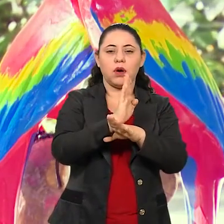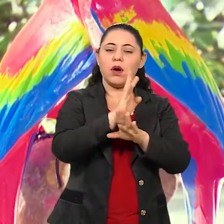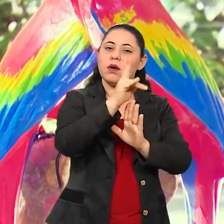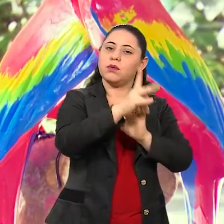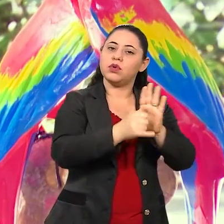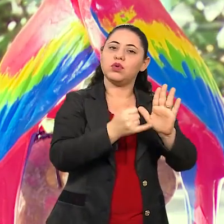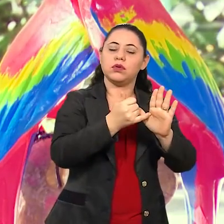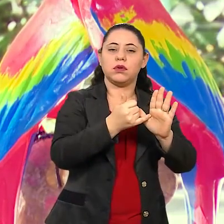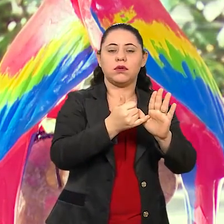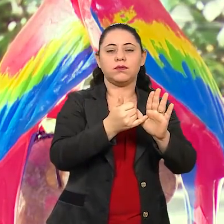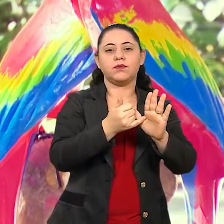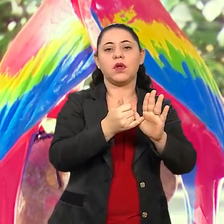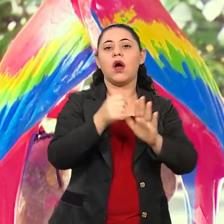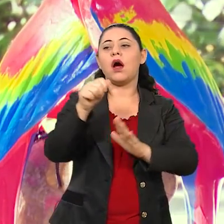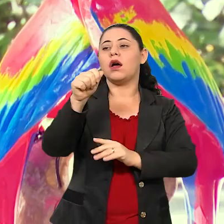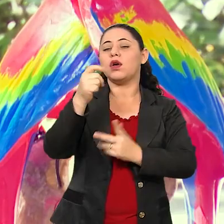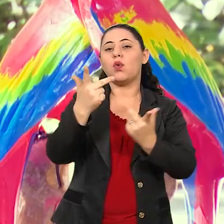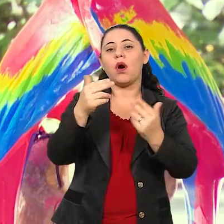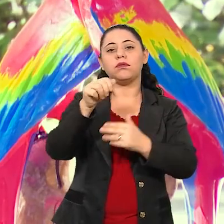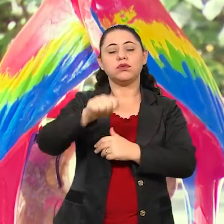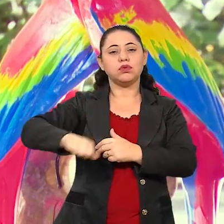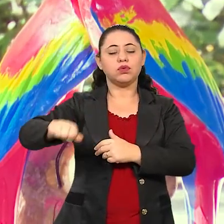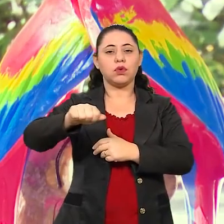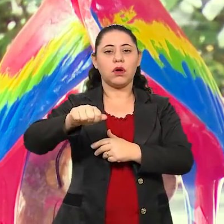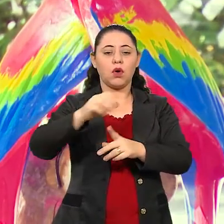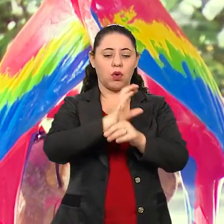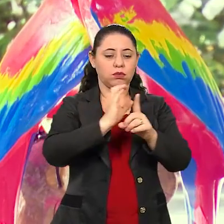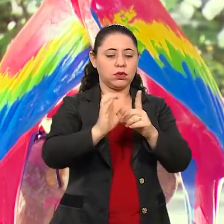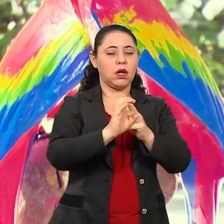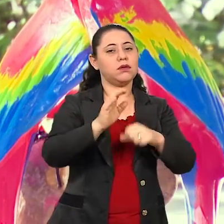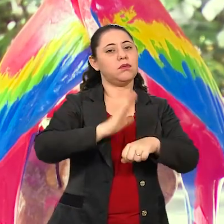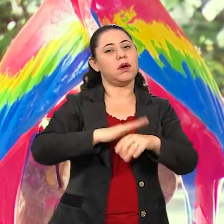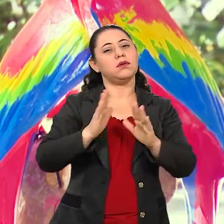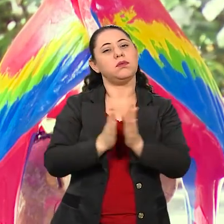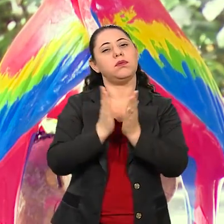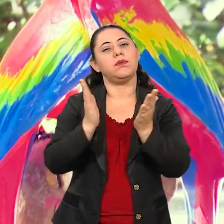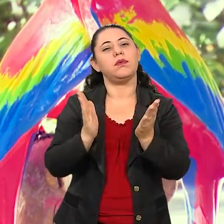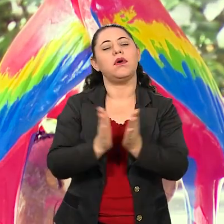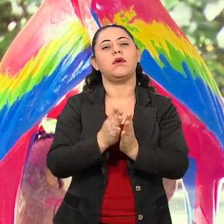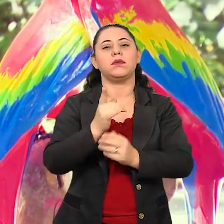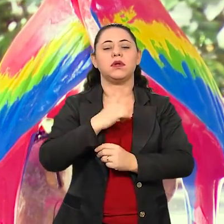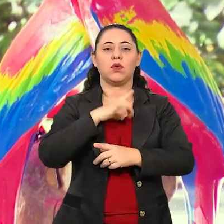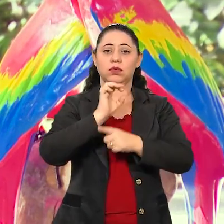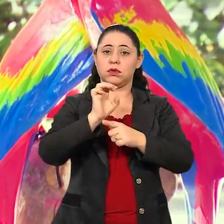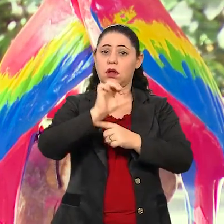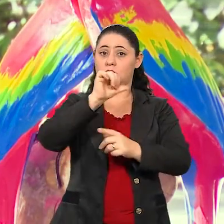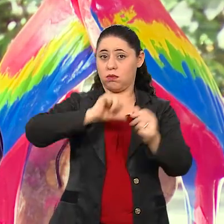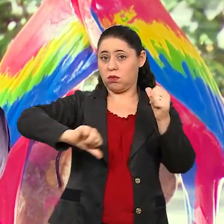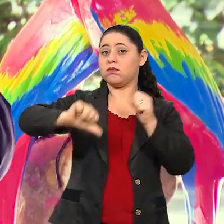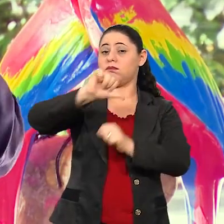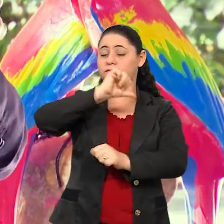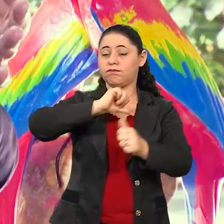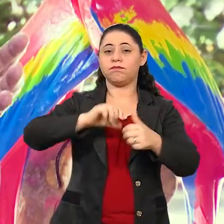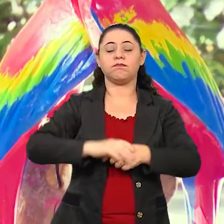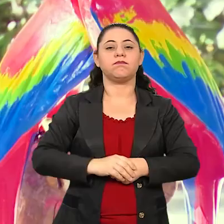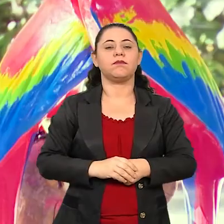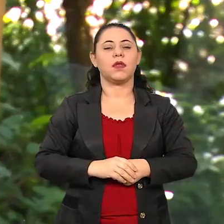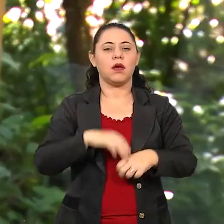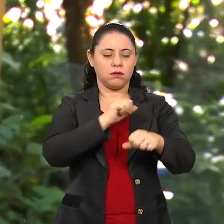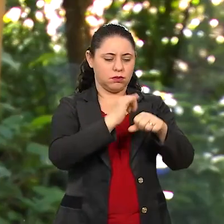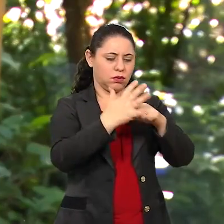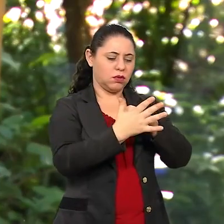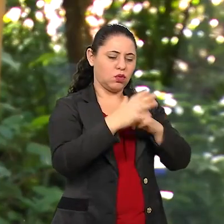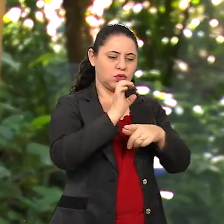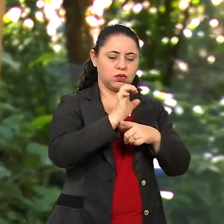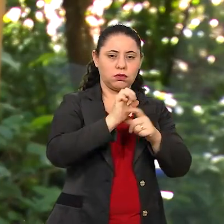os programas de socialmente de Apoio às Comunidades com maior vulnerabilidade social então o Estado mudou de patamar